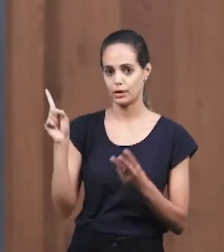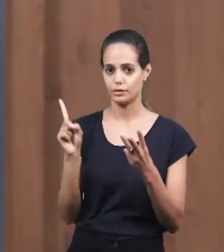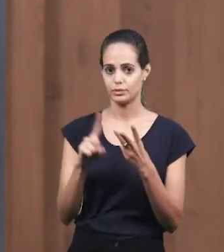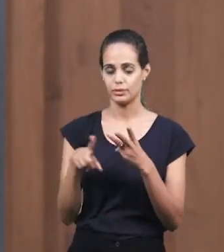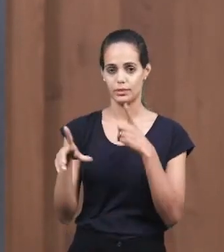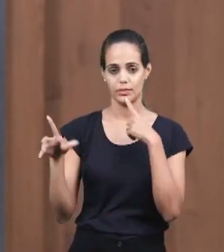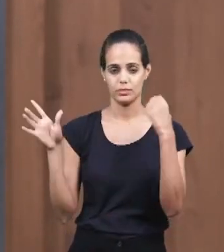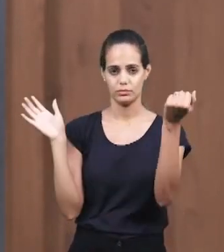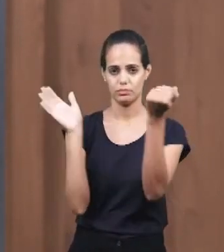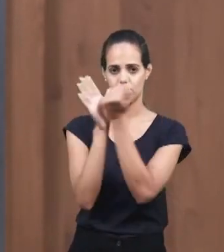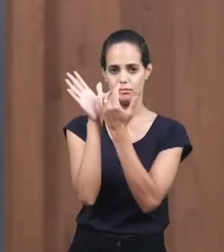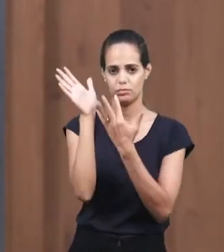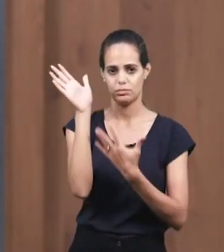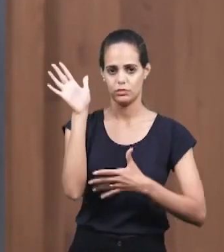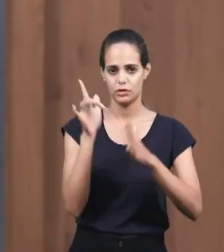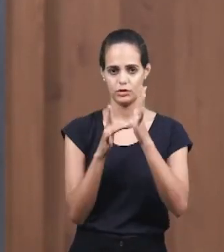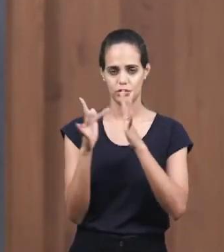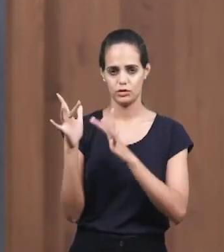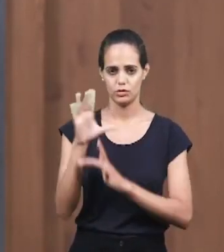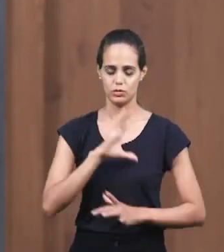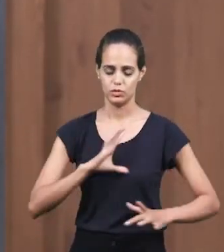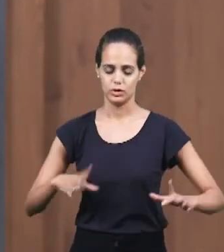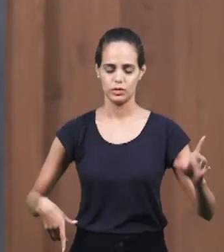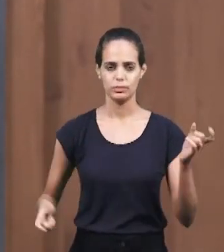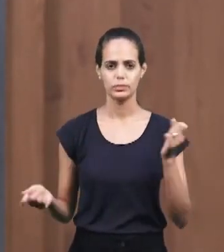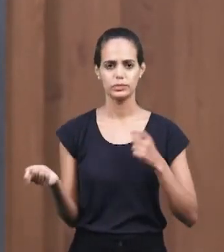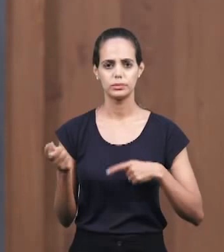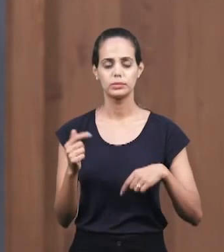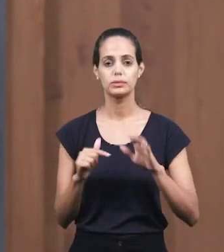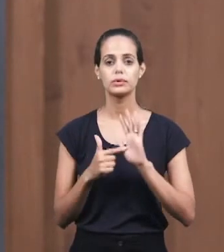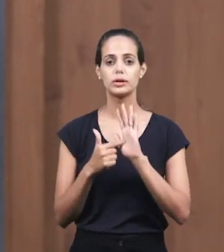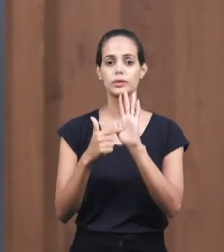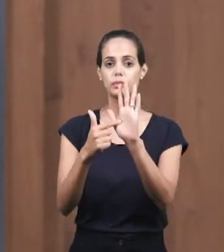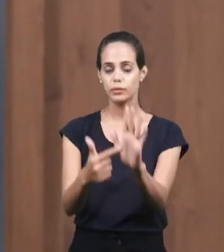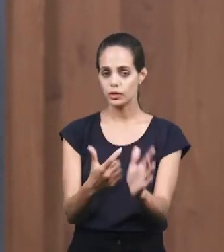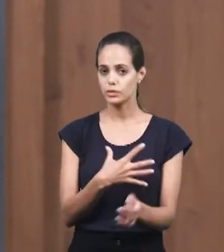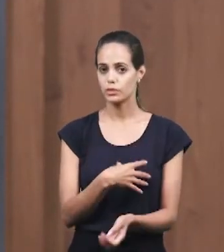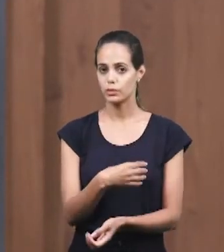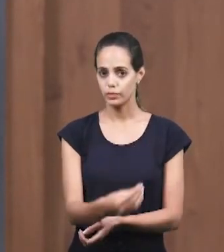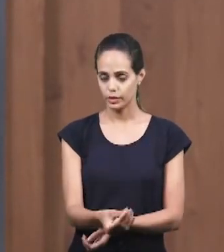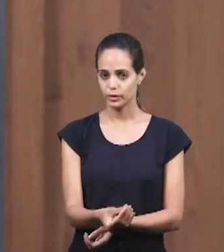a aspersão do sangue de Jesus Cristo, a identificação